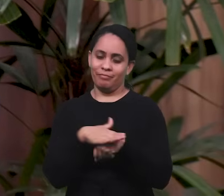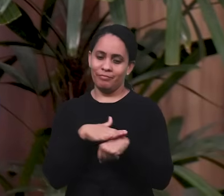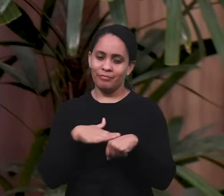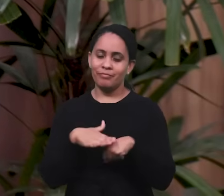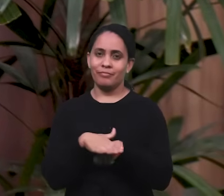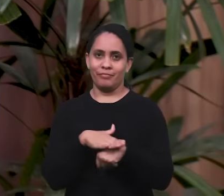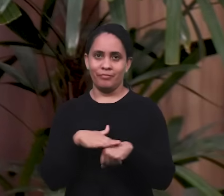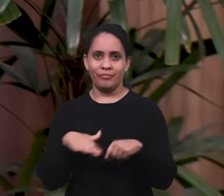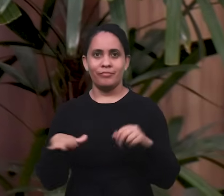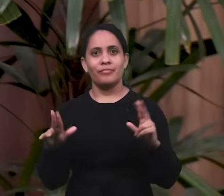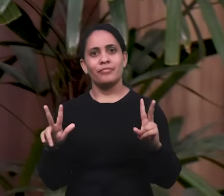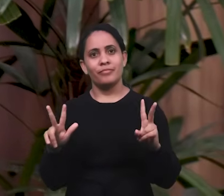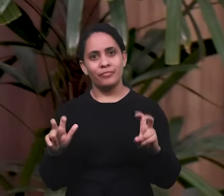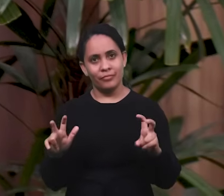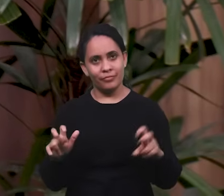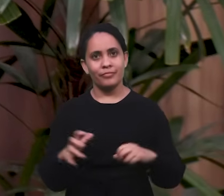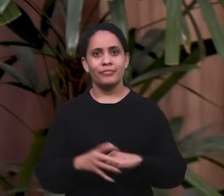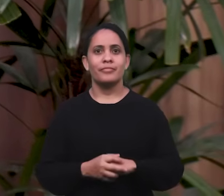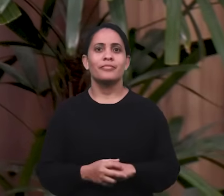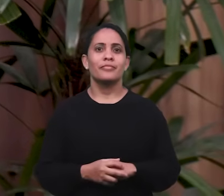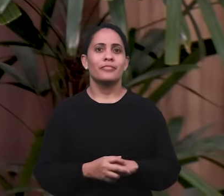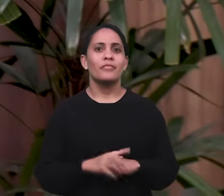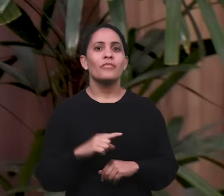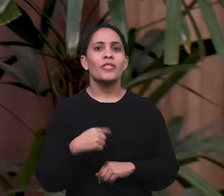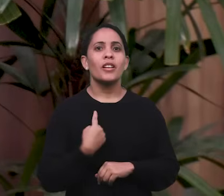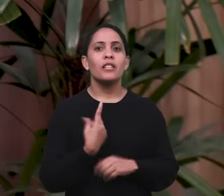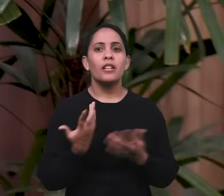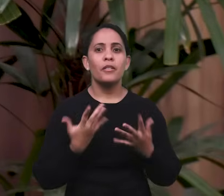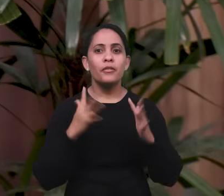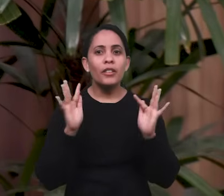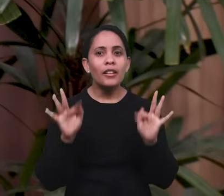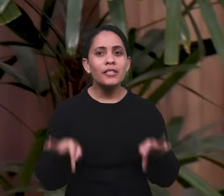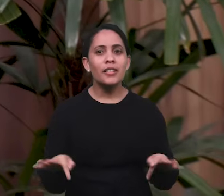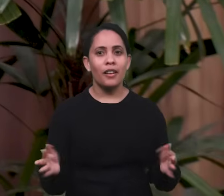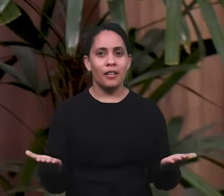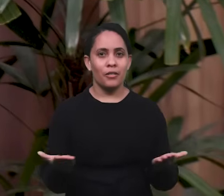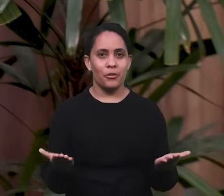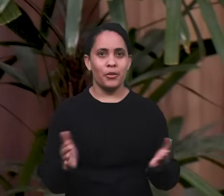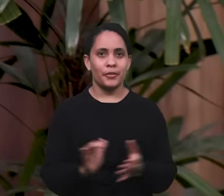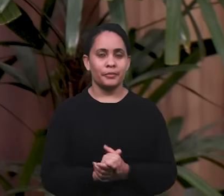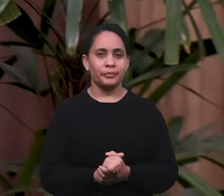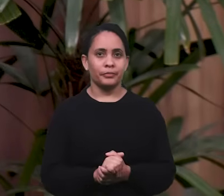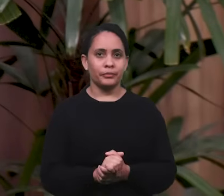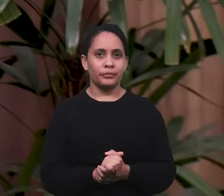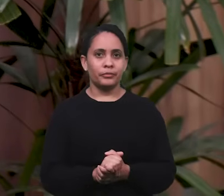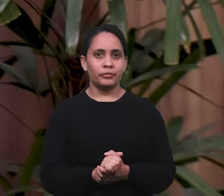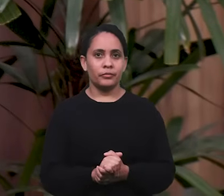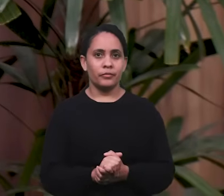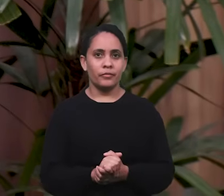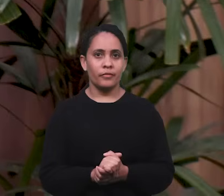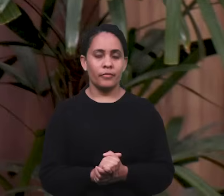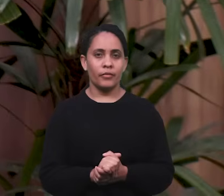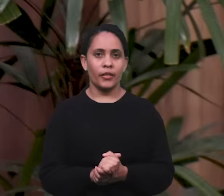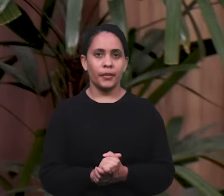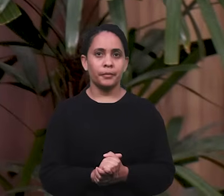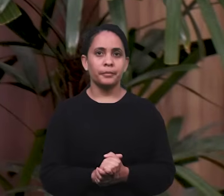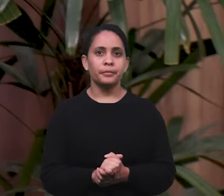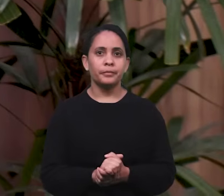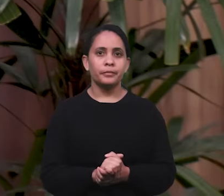família. E o pastor Douglas trouxe um assunto certa vez que nós queríamos encerrar com ele.